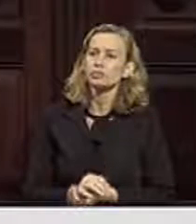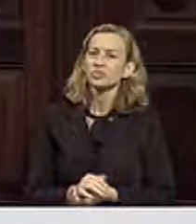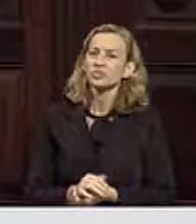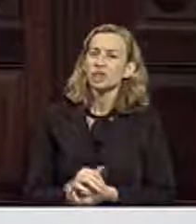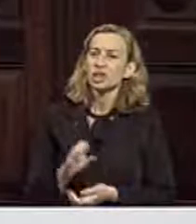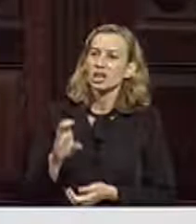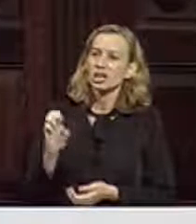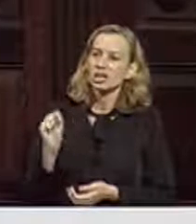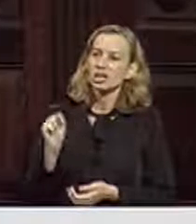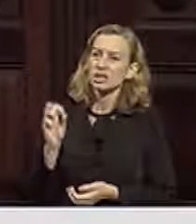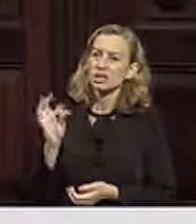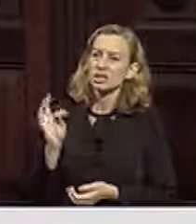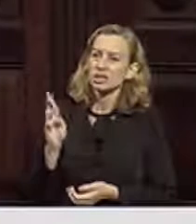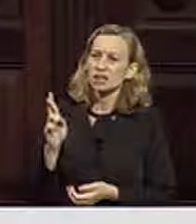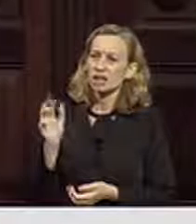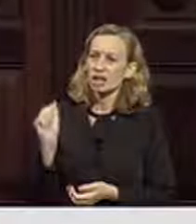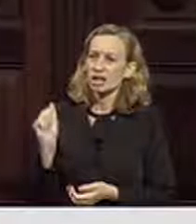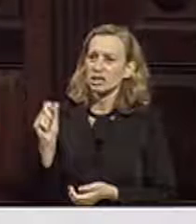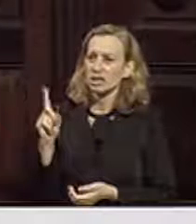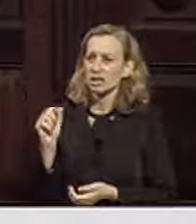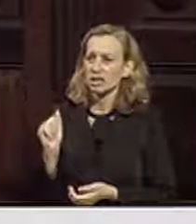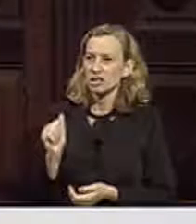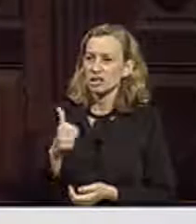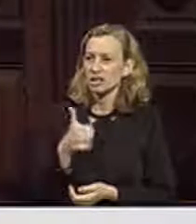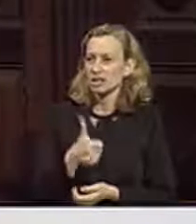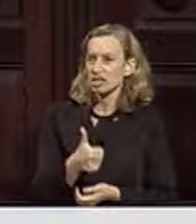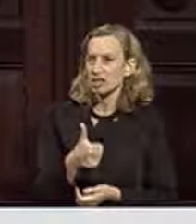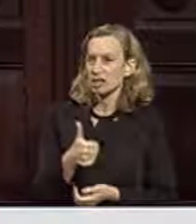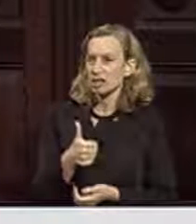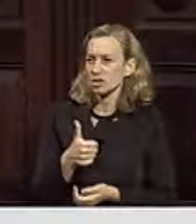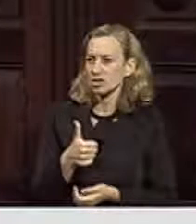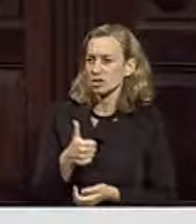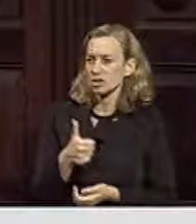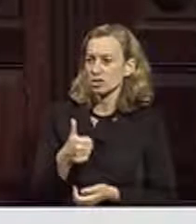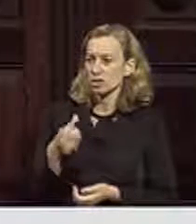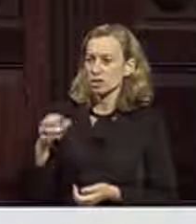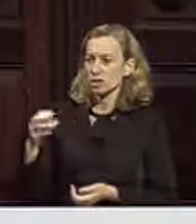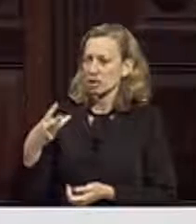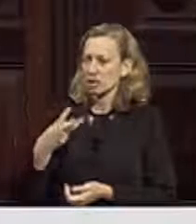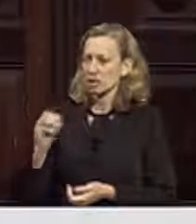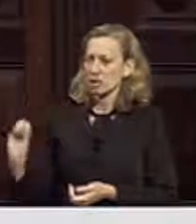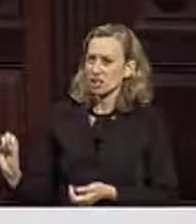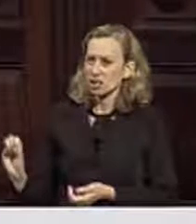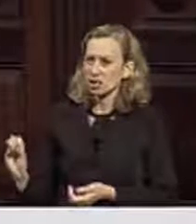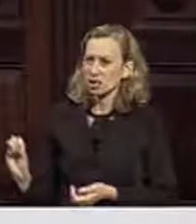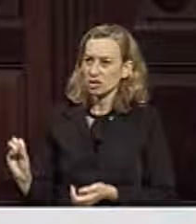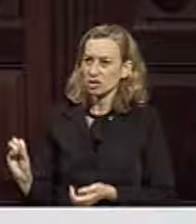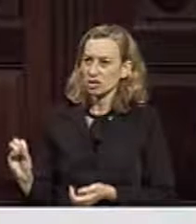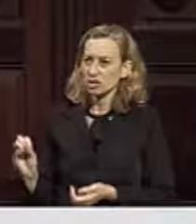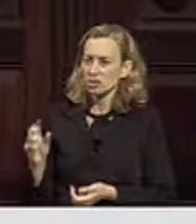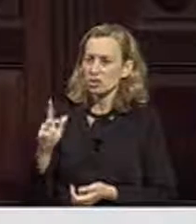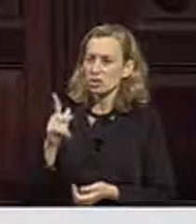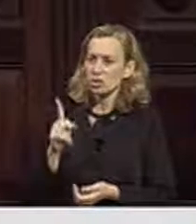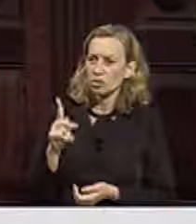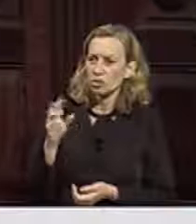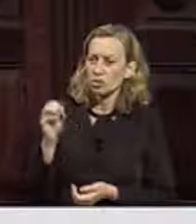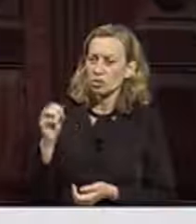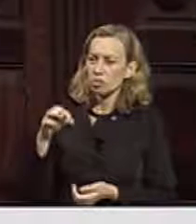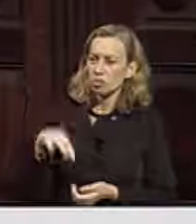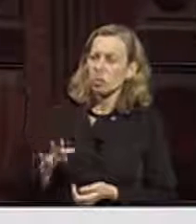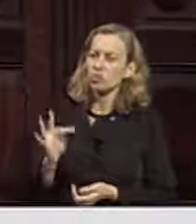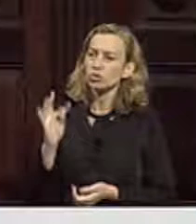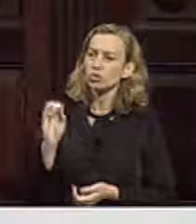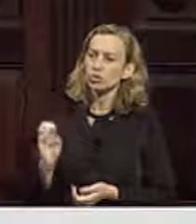RJ-142, da estrada Terefria, RJ-130, da estrada... de Ponto de Pergunta, próximo